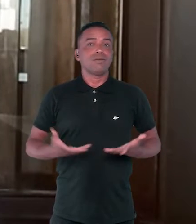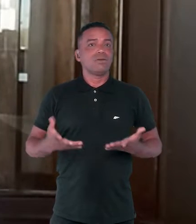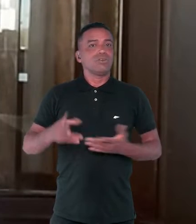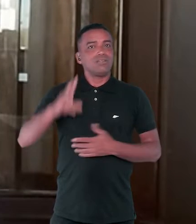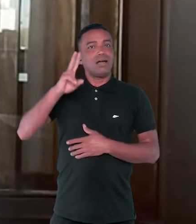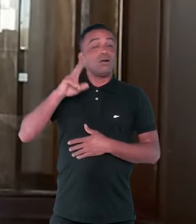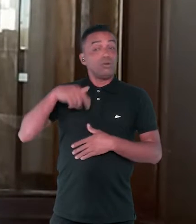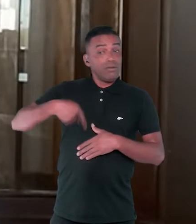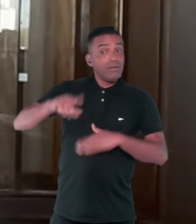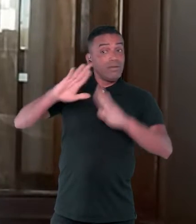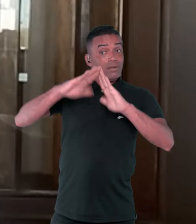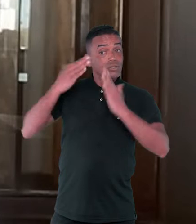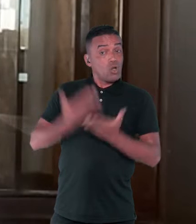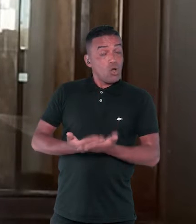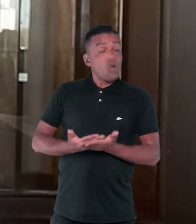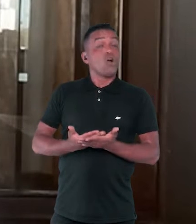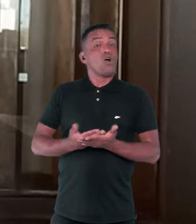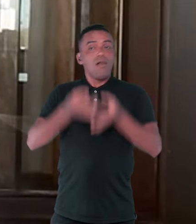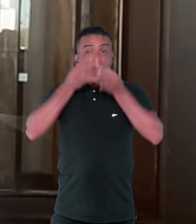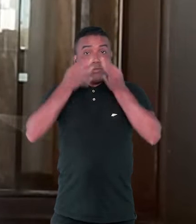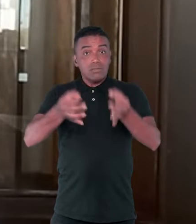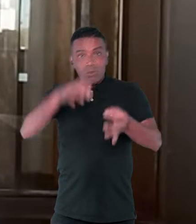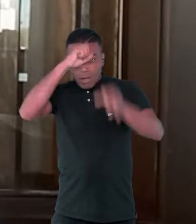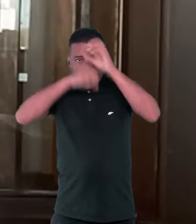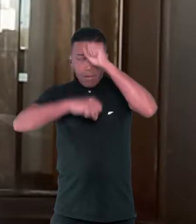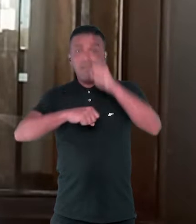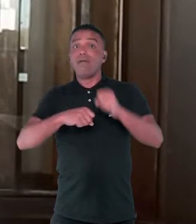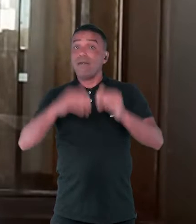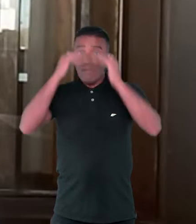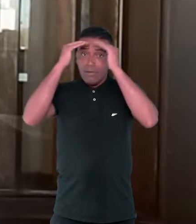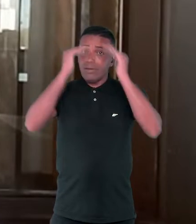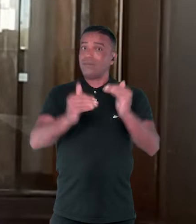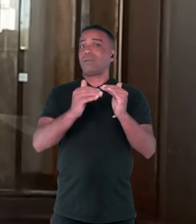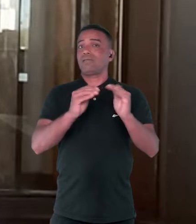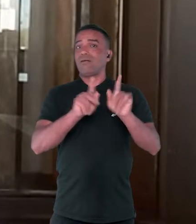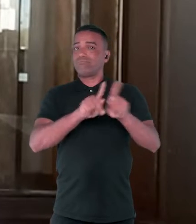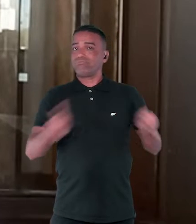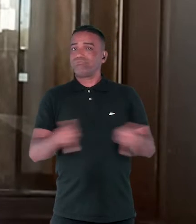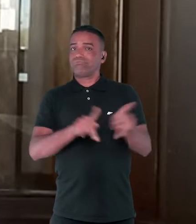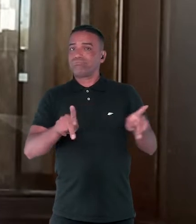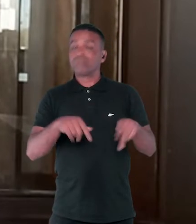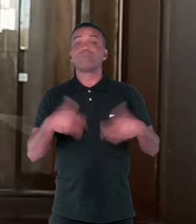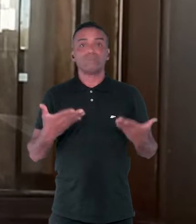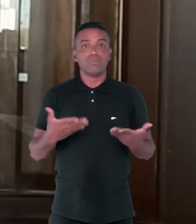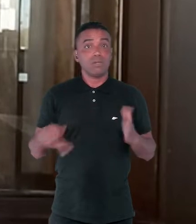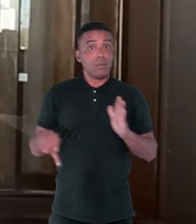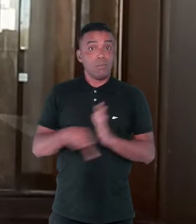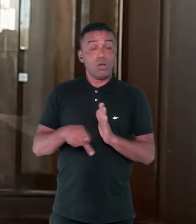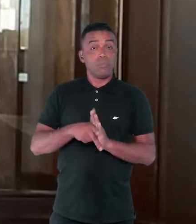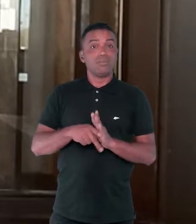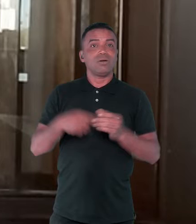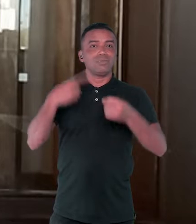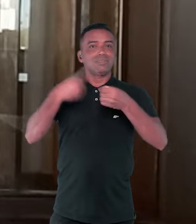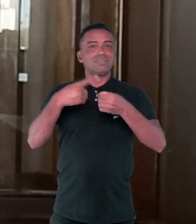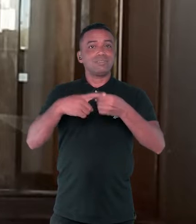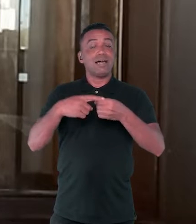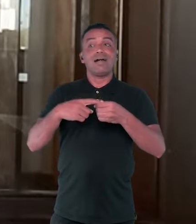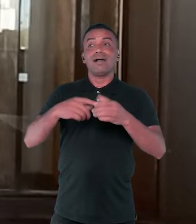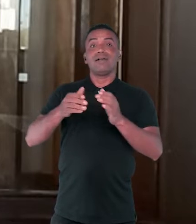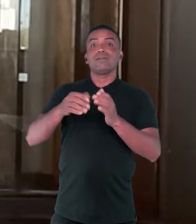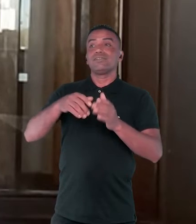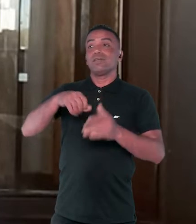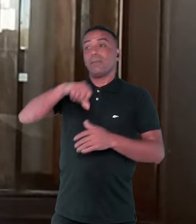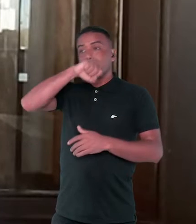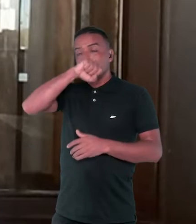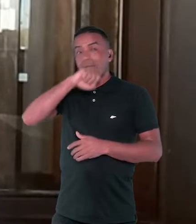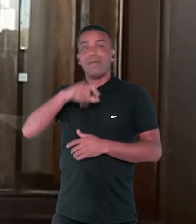prestar atenção, respeitar a professora. Eu fico assim, a ponto de chegar em Pedro Ponto, tomar benção para o soldado, para o